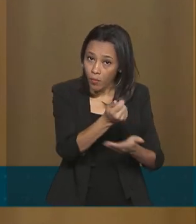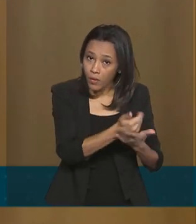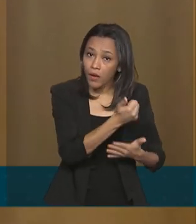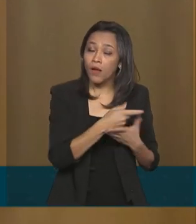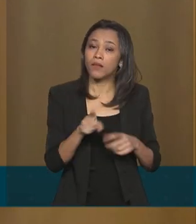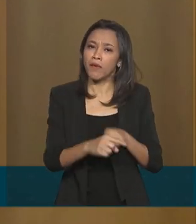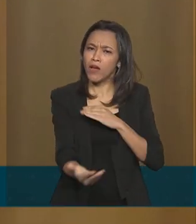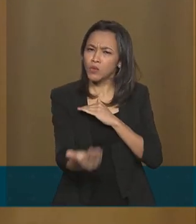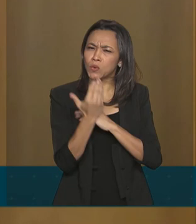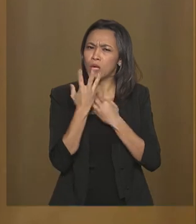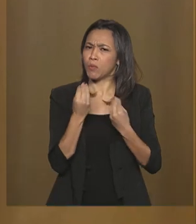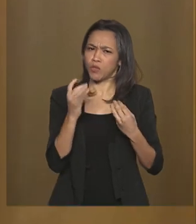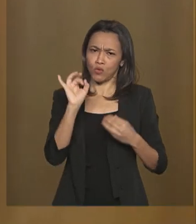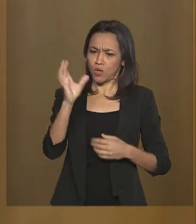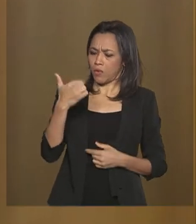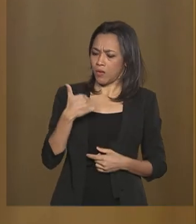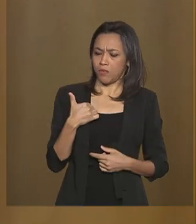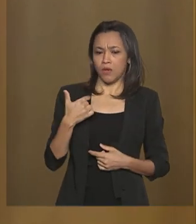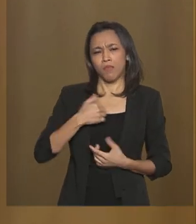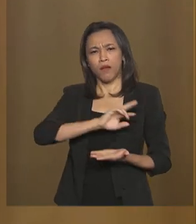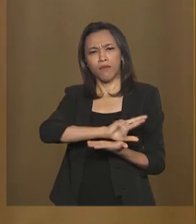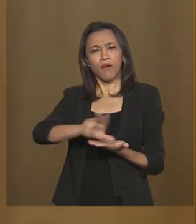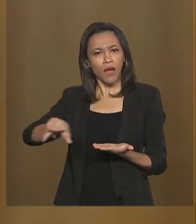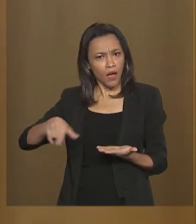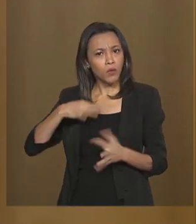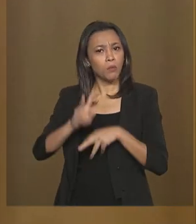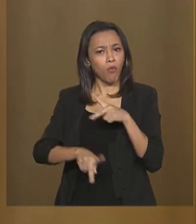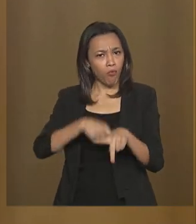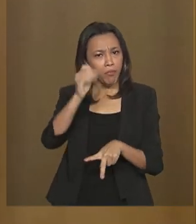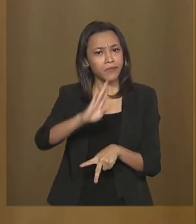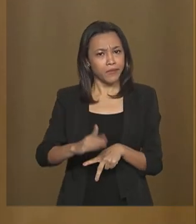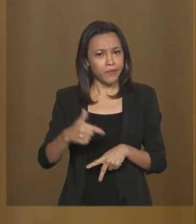muito. Não só para mim, para vários brasileiros também que estão nessa situação, né? só para brasileiros que estão